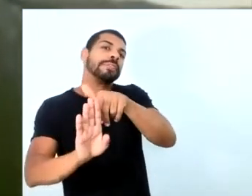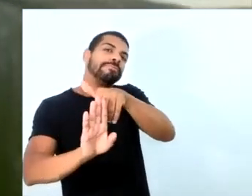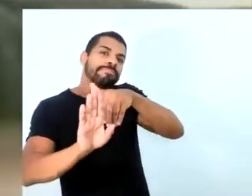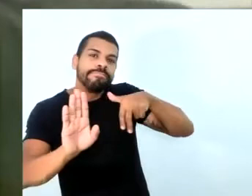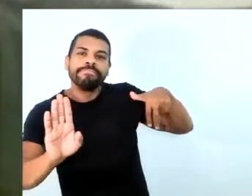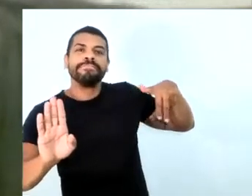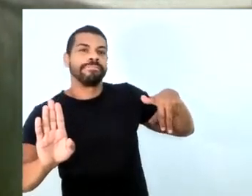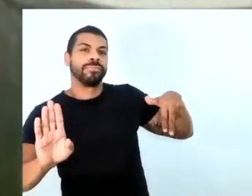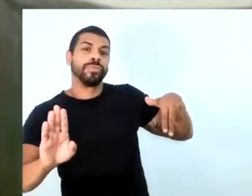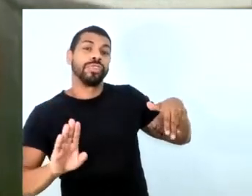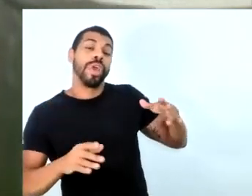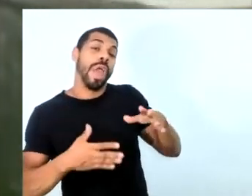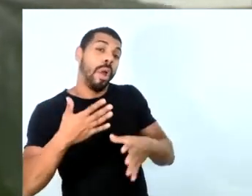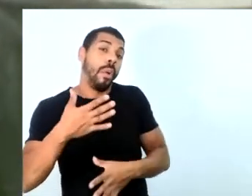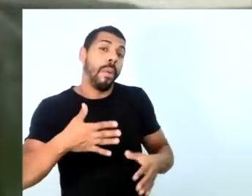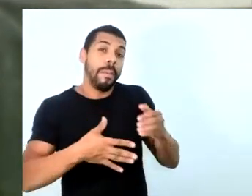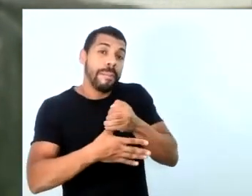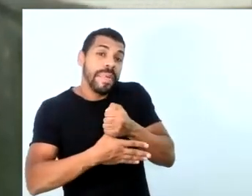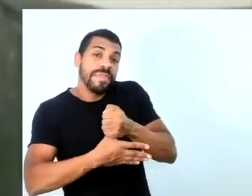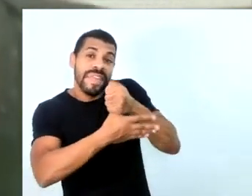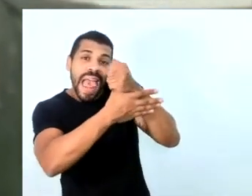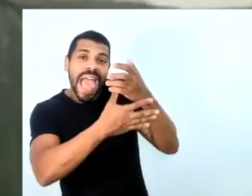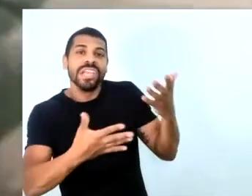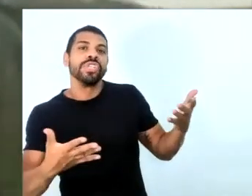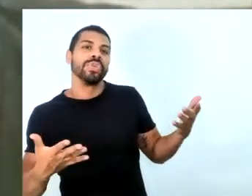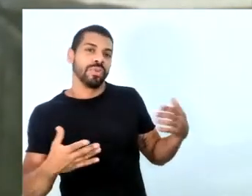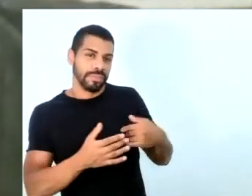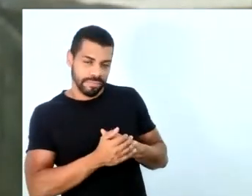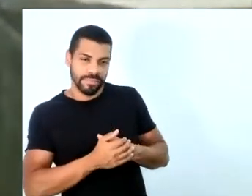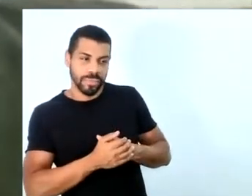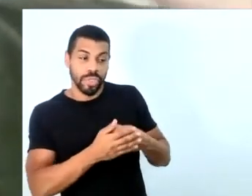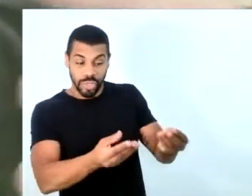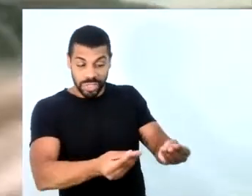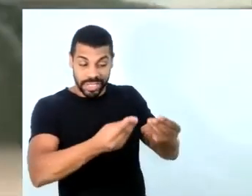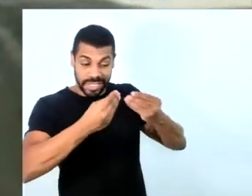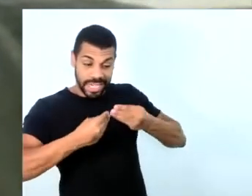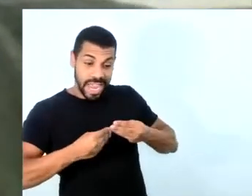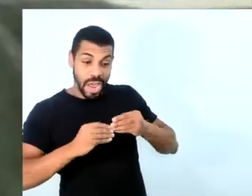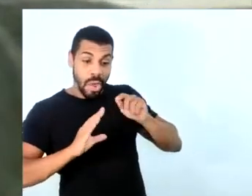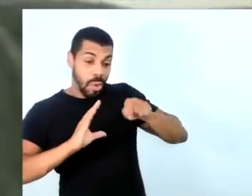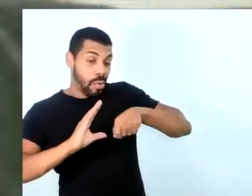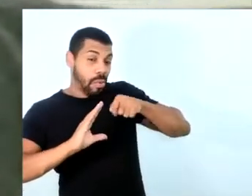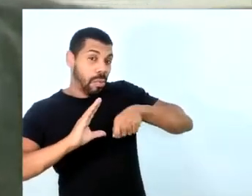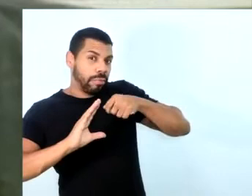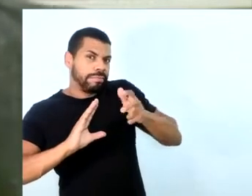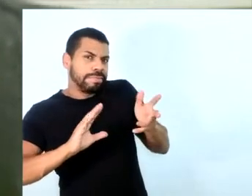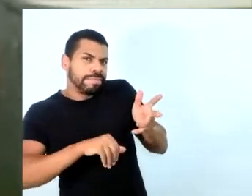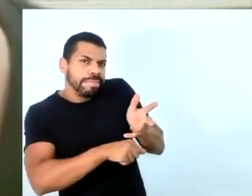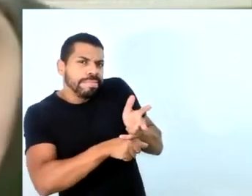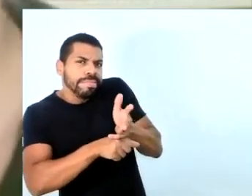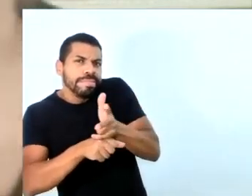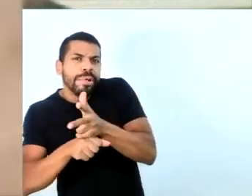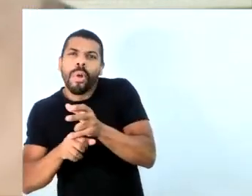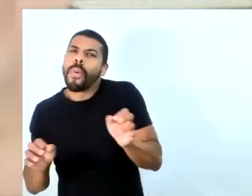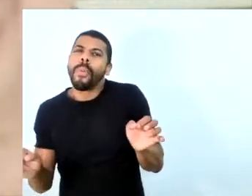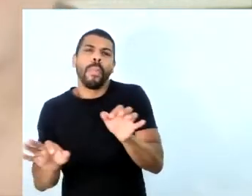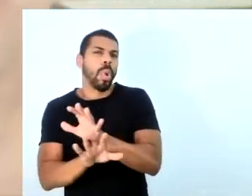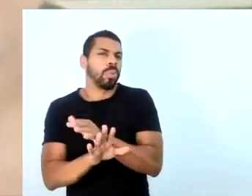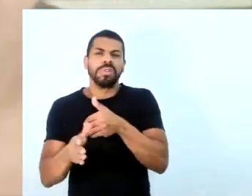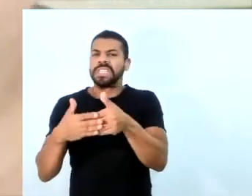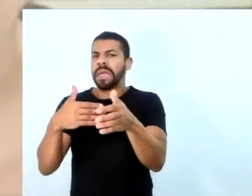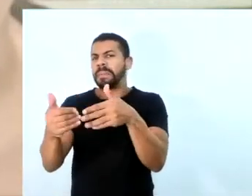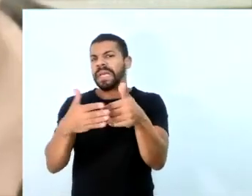distanciamento, que é um privilégio do montador, da montadora, de receber aquilo e perceber o que aquele material fala, independente do que